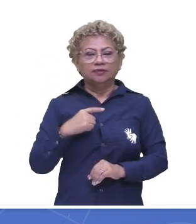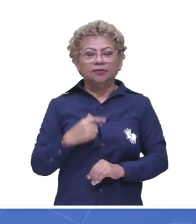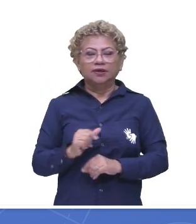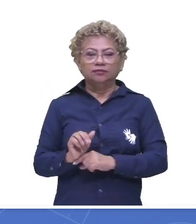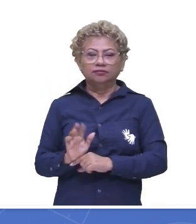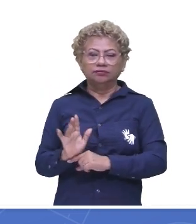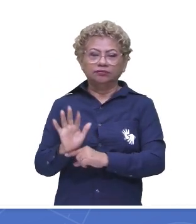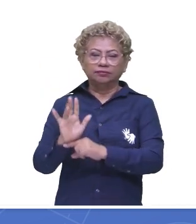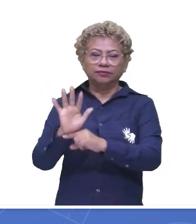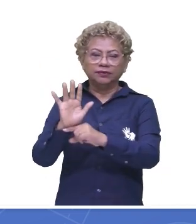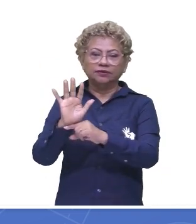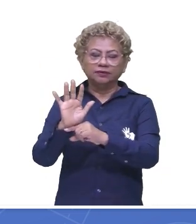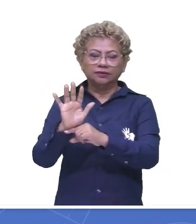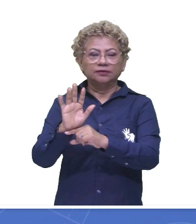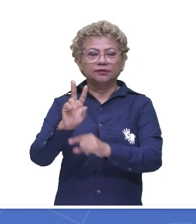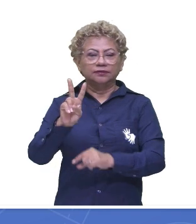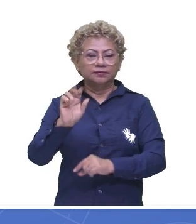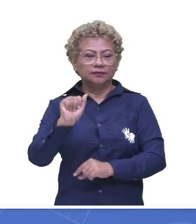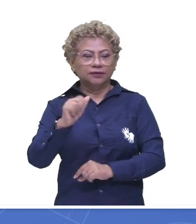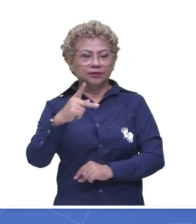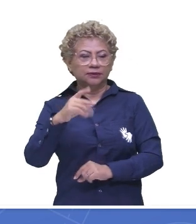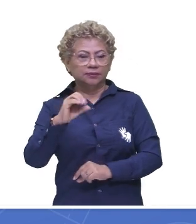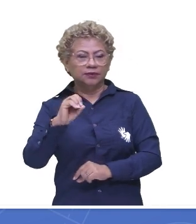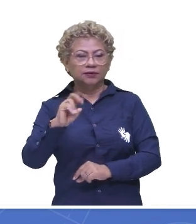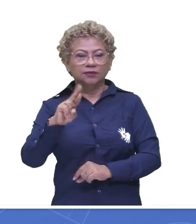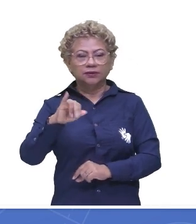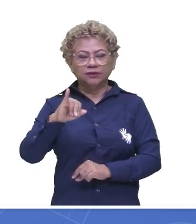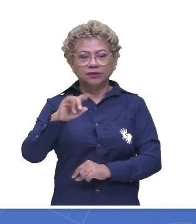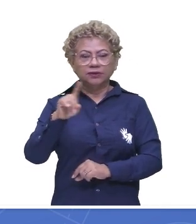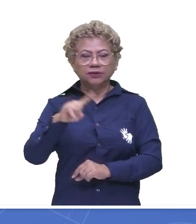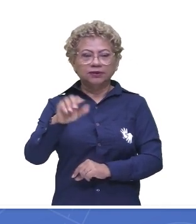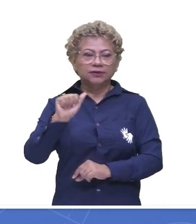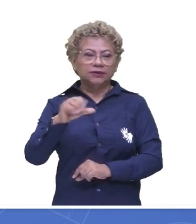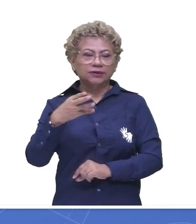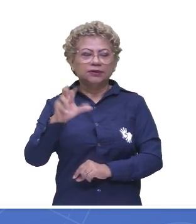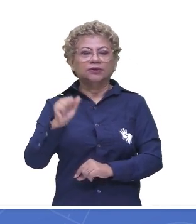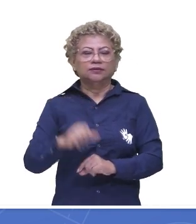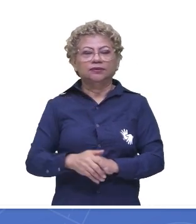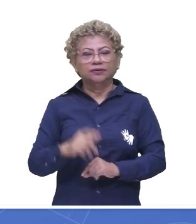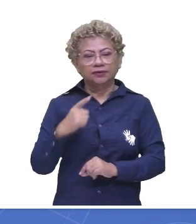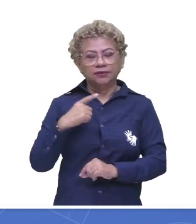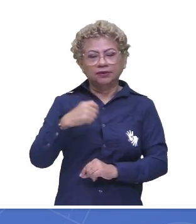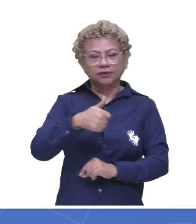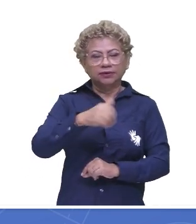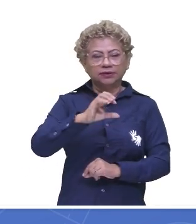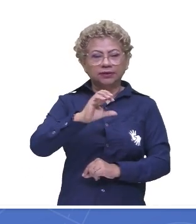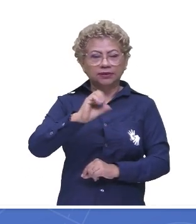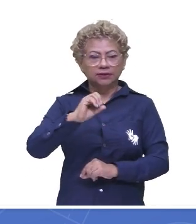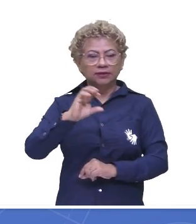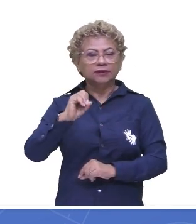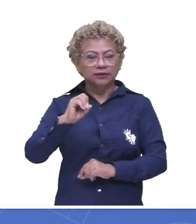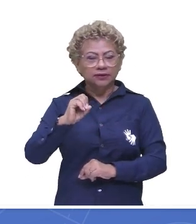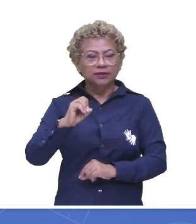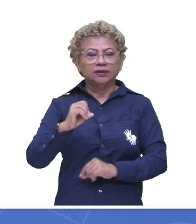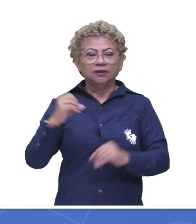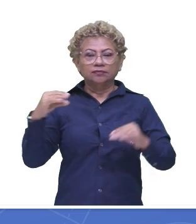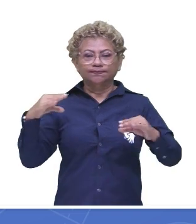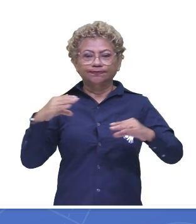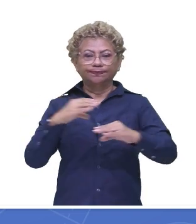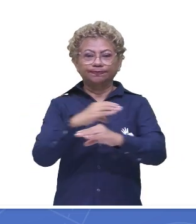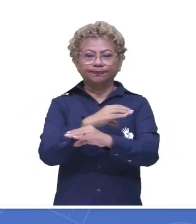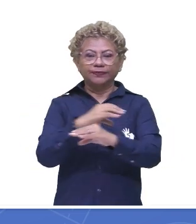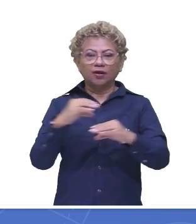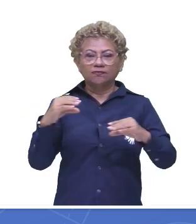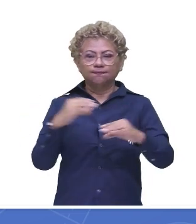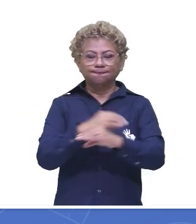calor latente de vaporização. A temperatura de ebulição é 100 graus Celsius e o calor latente de ebulição